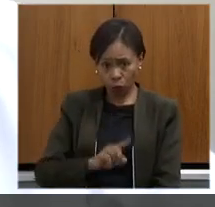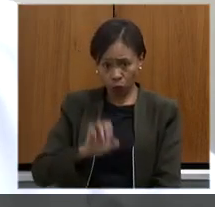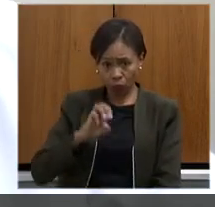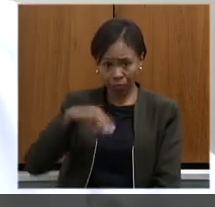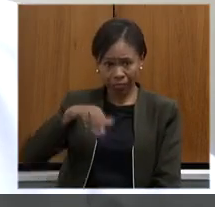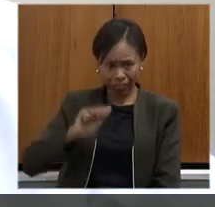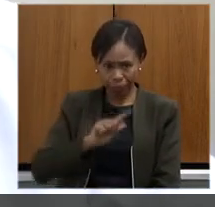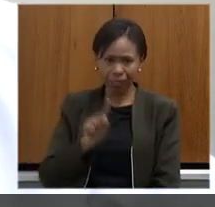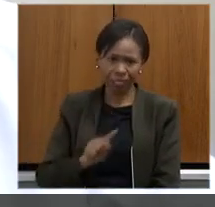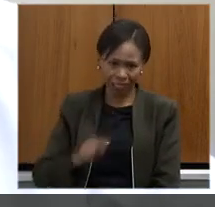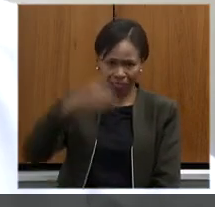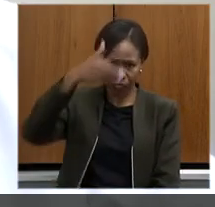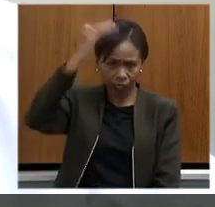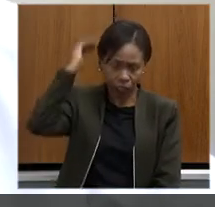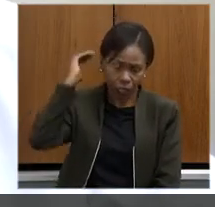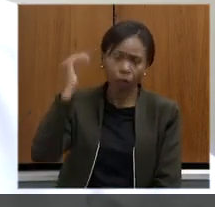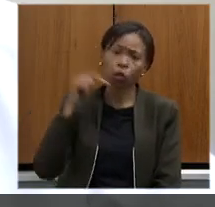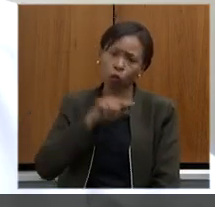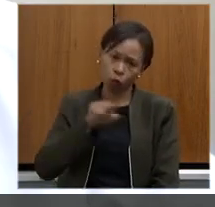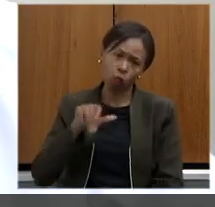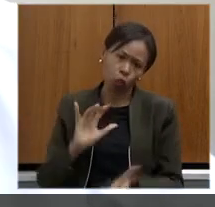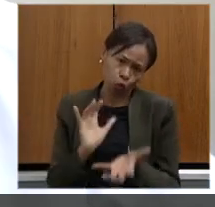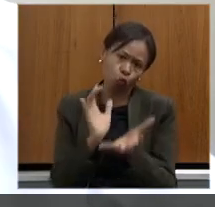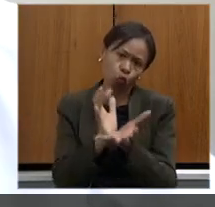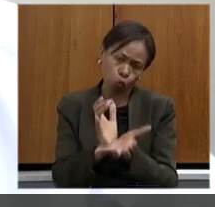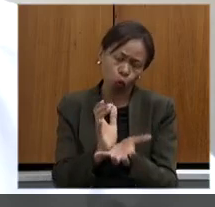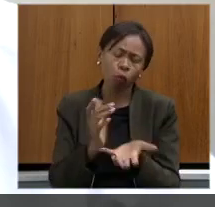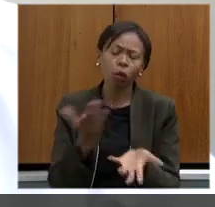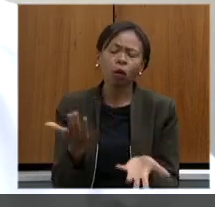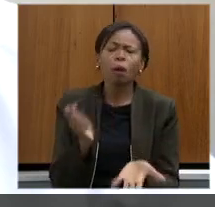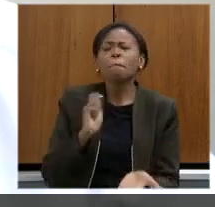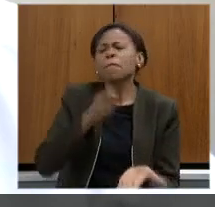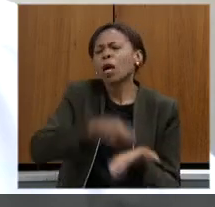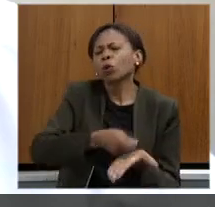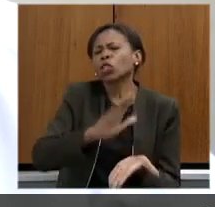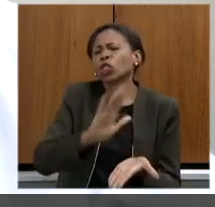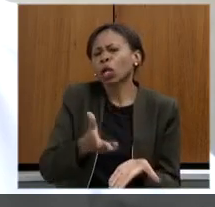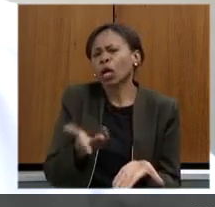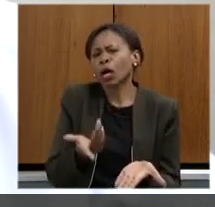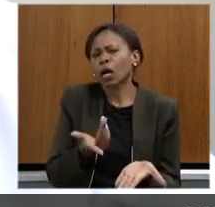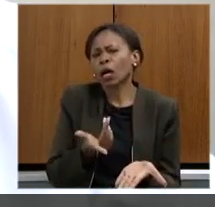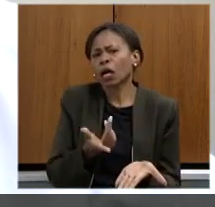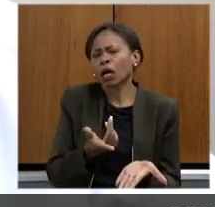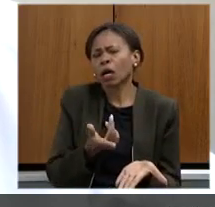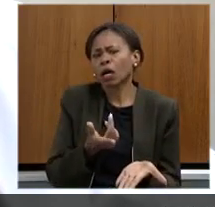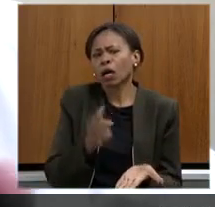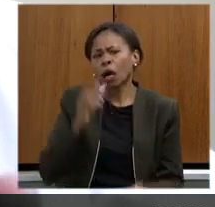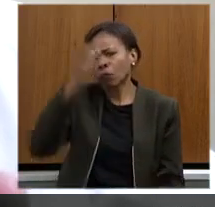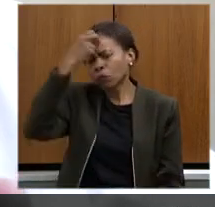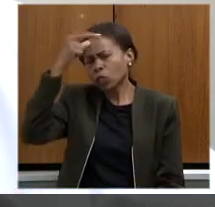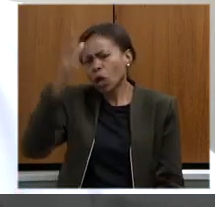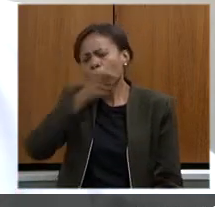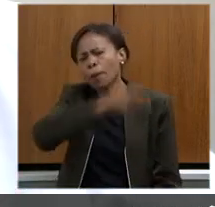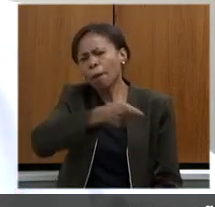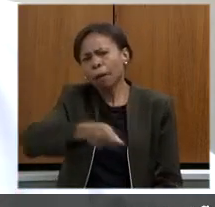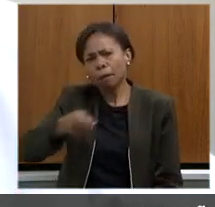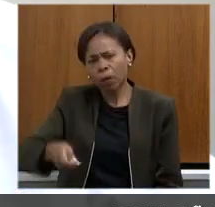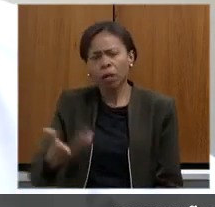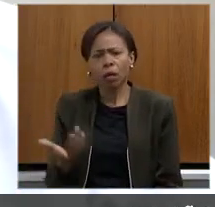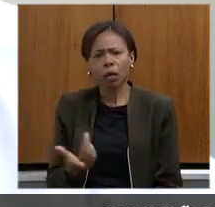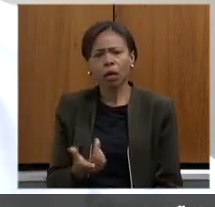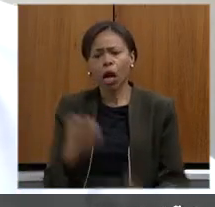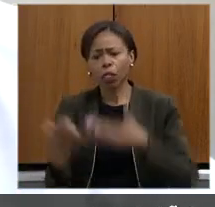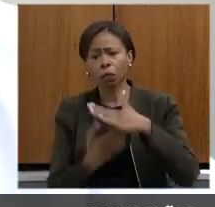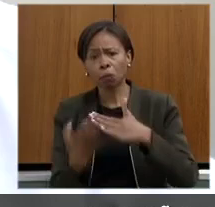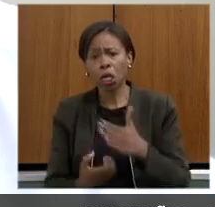o governo do qual também fazem parte pagou aos municípios você é aos credores de